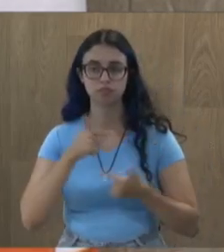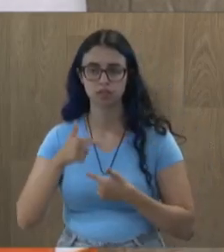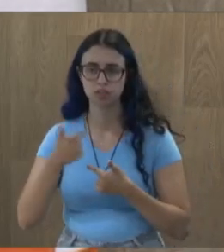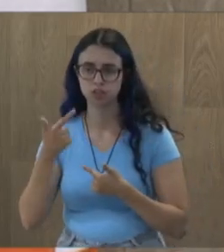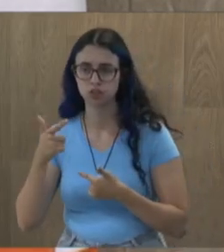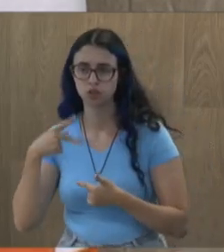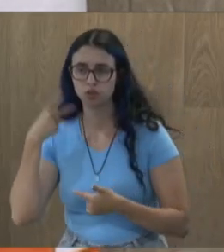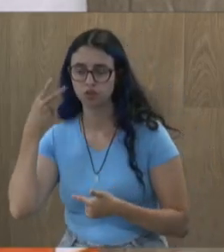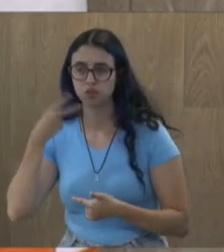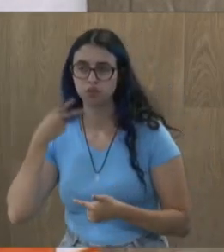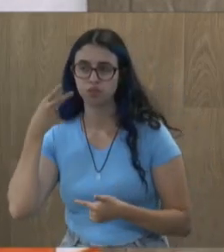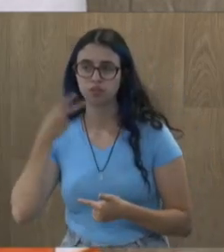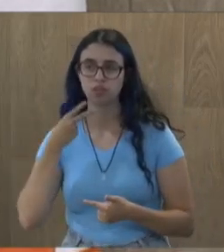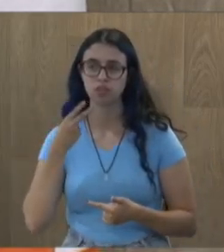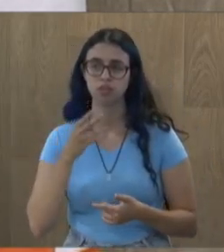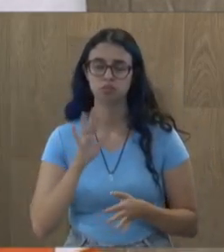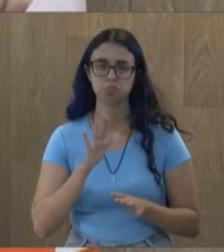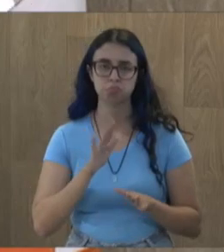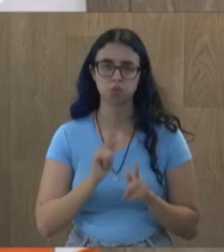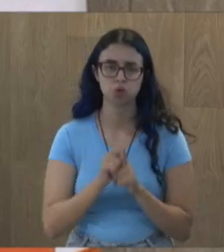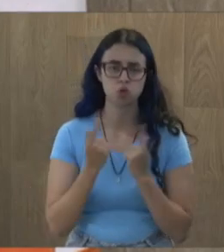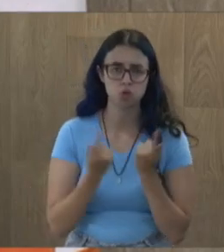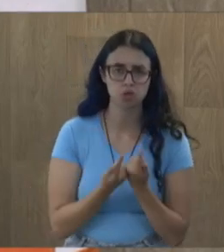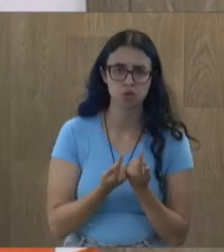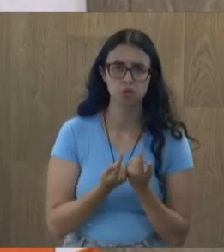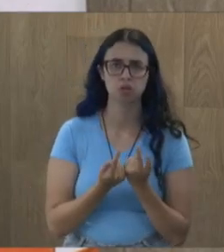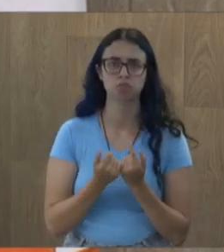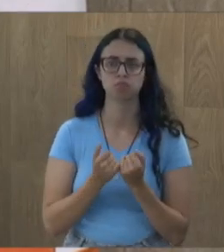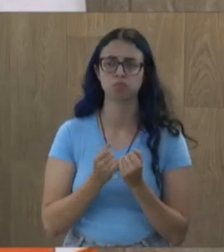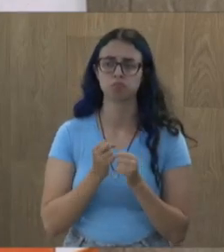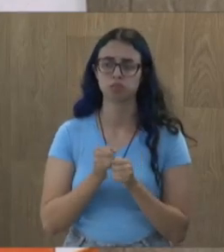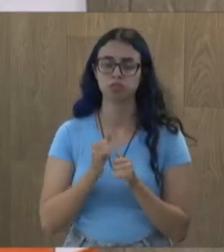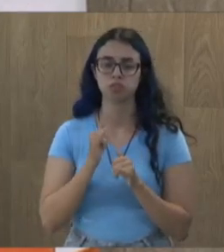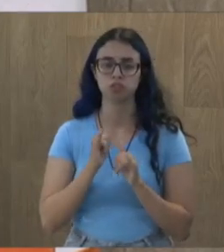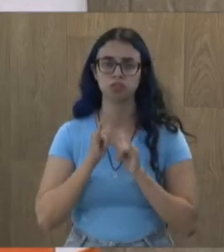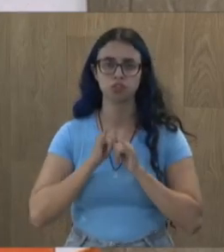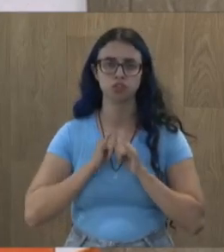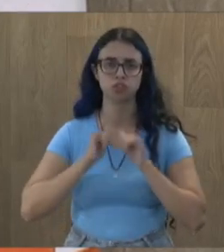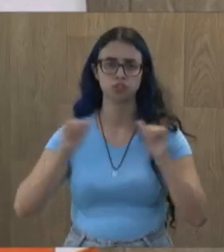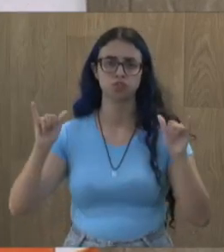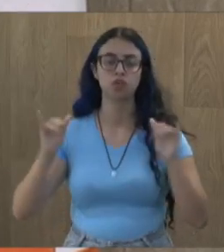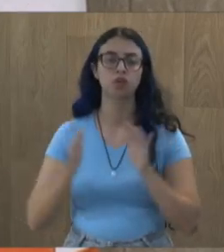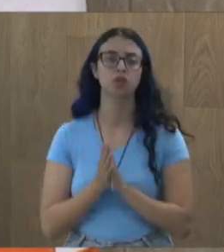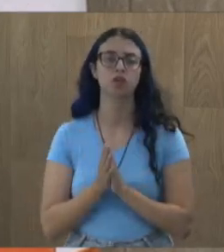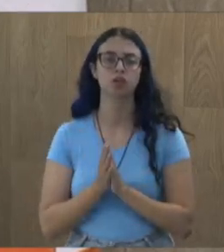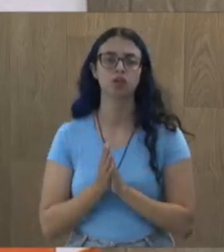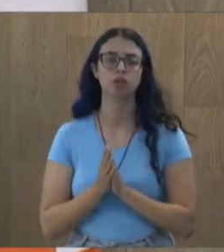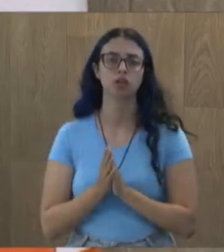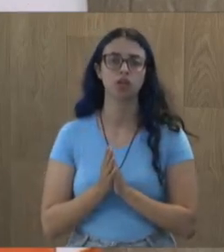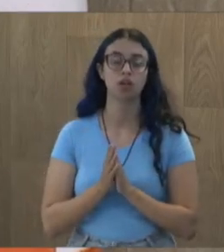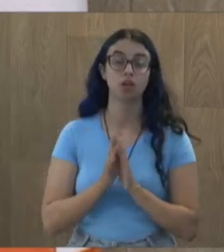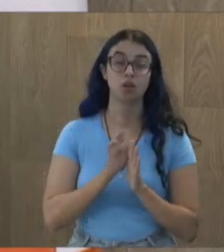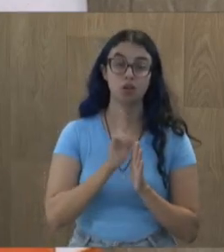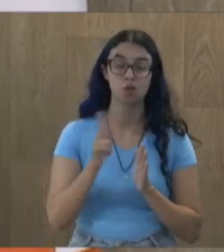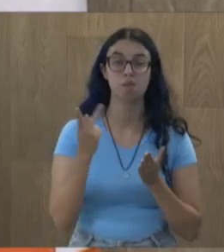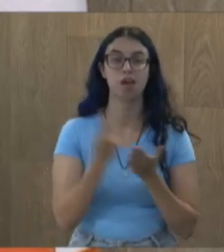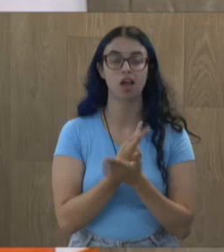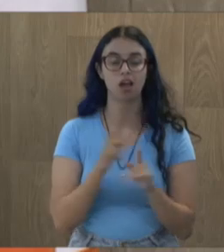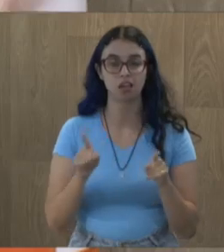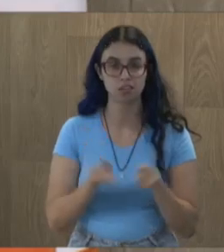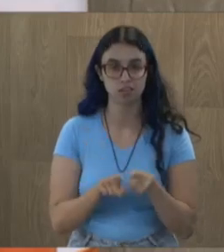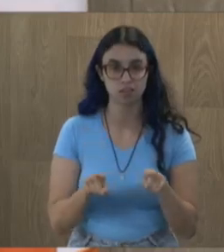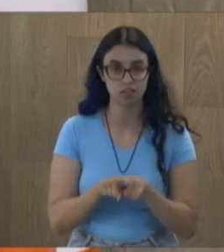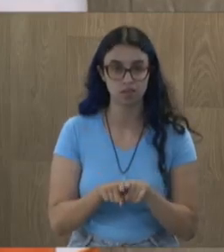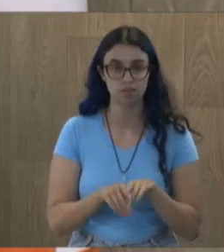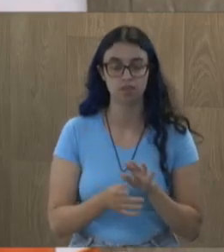numa postagem foi colocada em algum grupo, no, na postagem do outro vereador também, estava Cabo José dos Reis, não estava Correia. Ou seja,